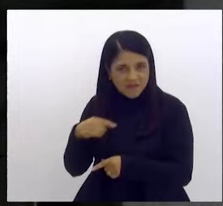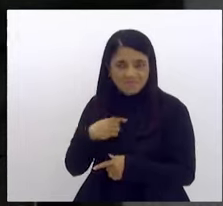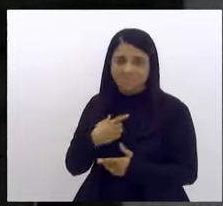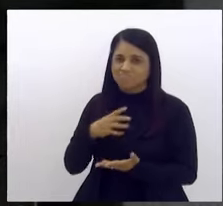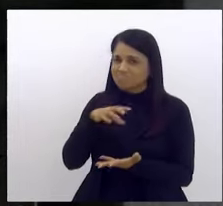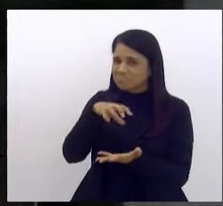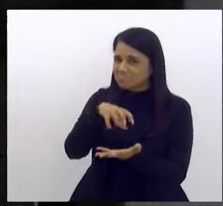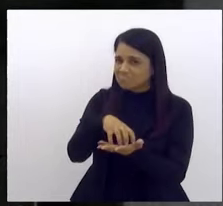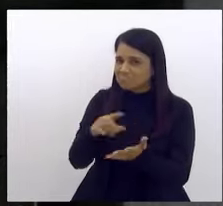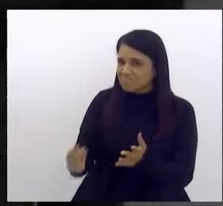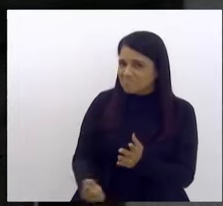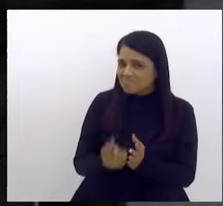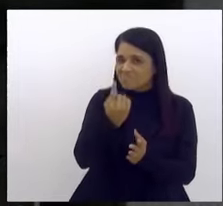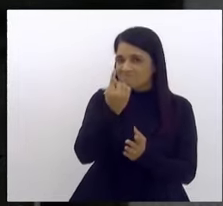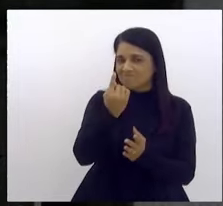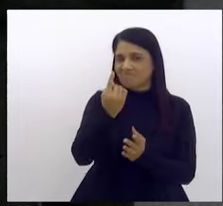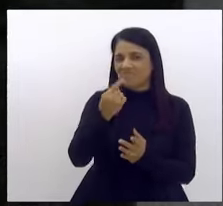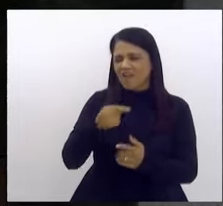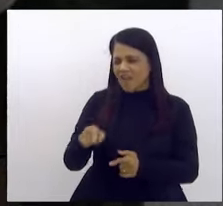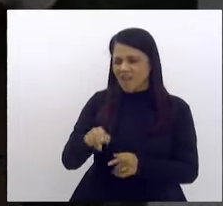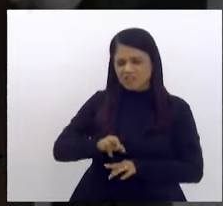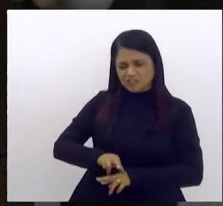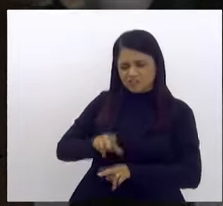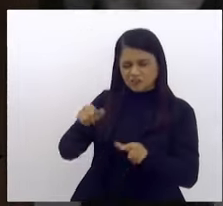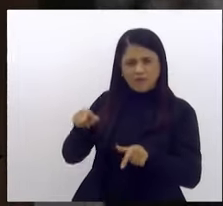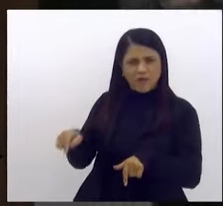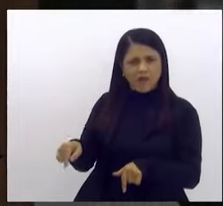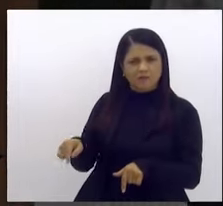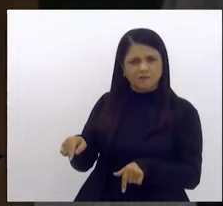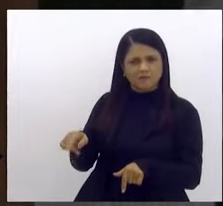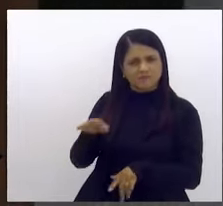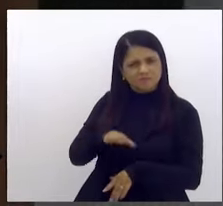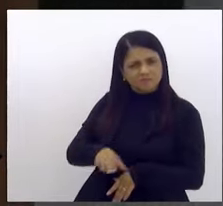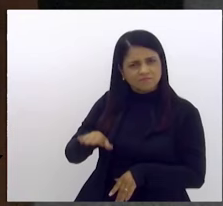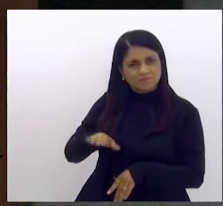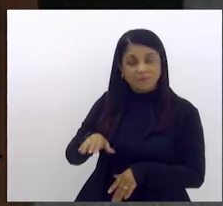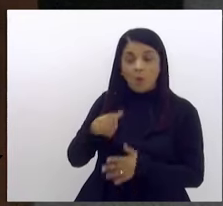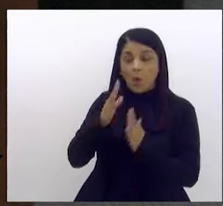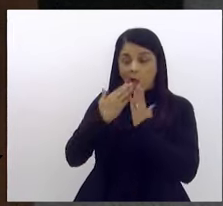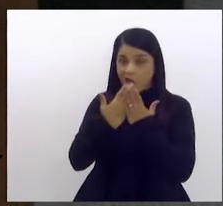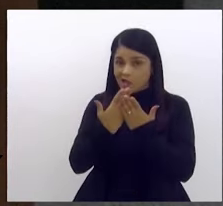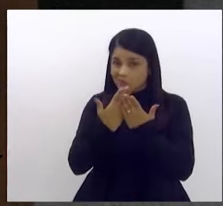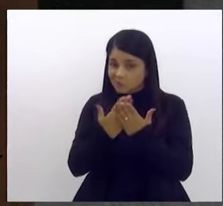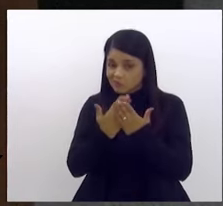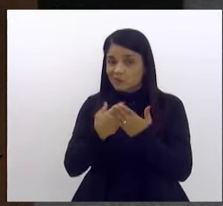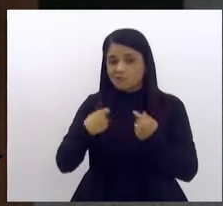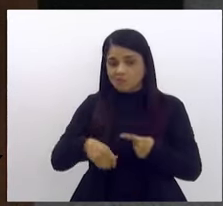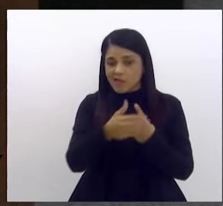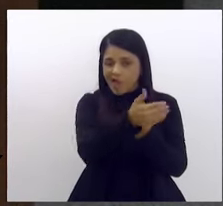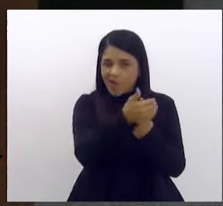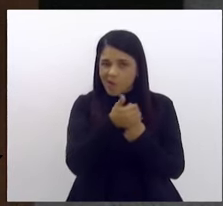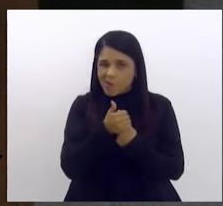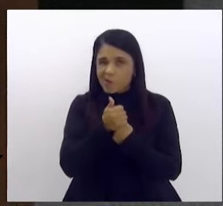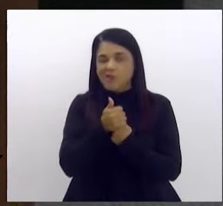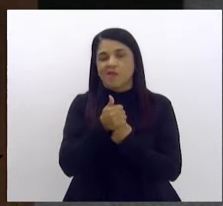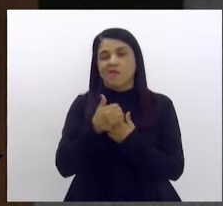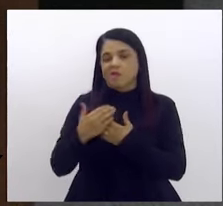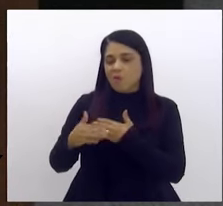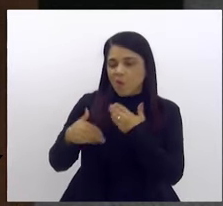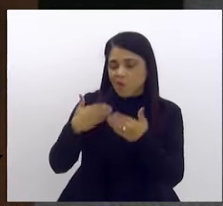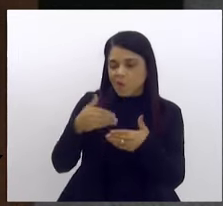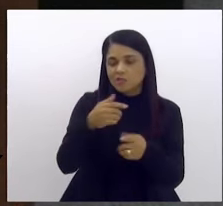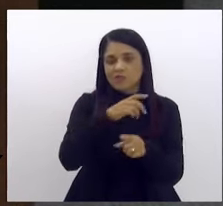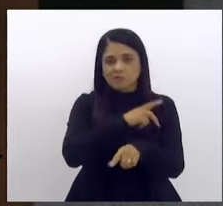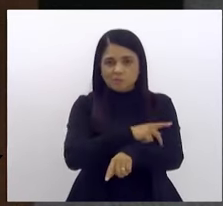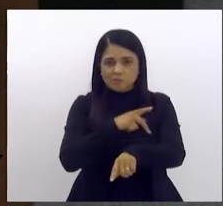gente pensa que aquela criança é diferente das outras, mas não. A escola precisa acolher. O processo pedagógico também